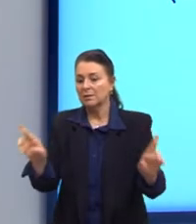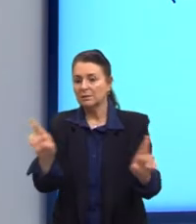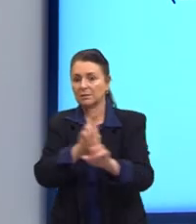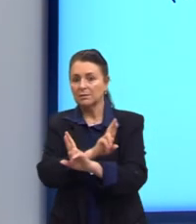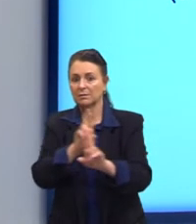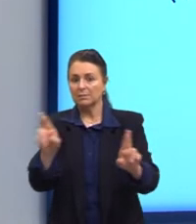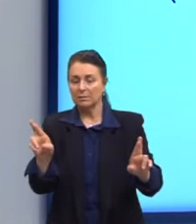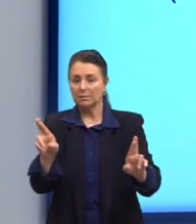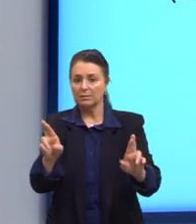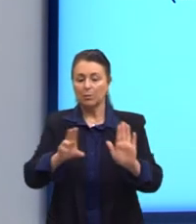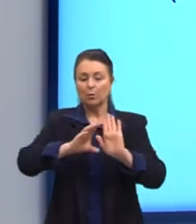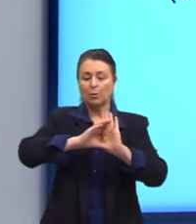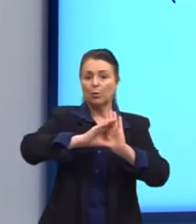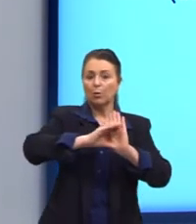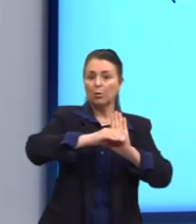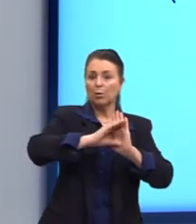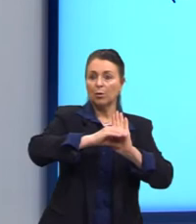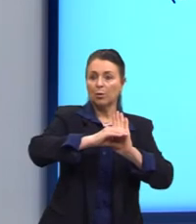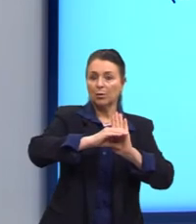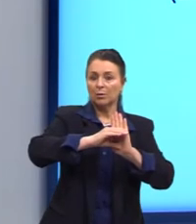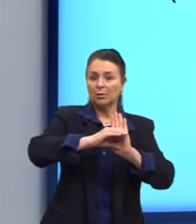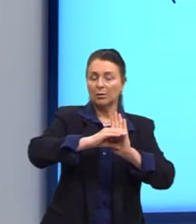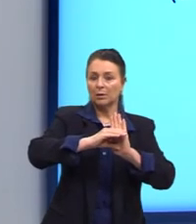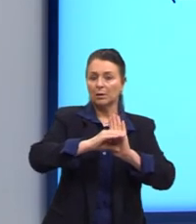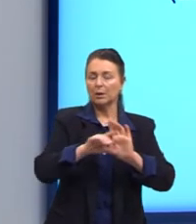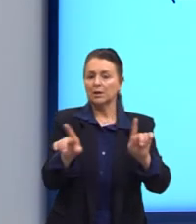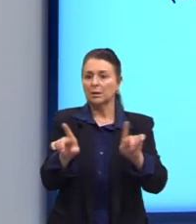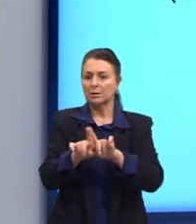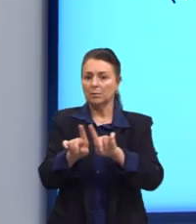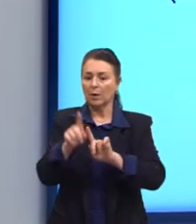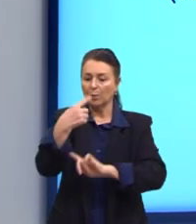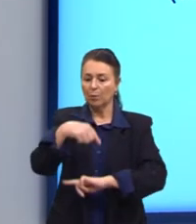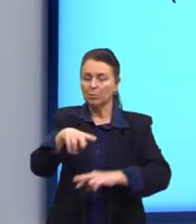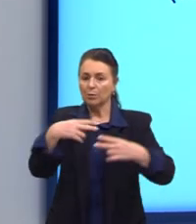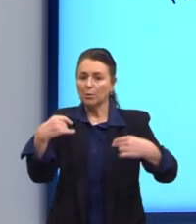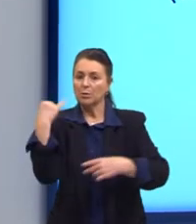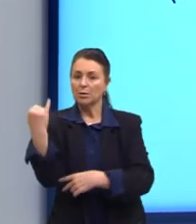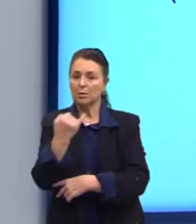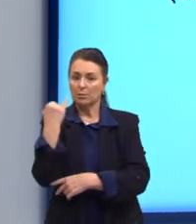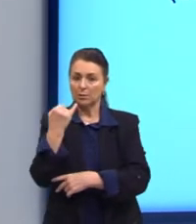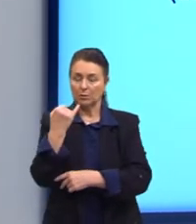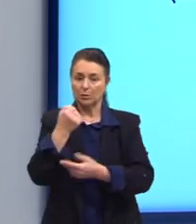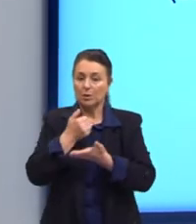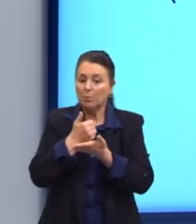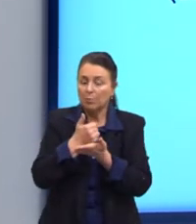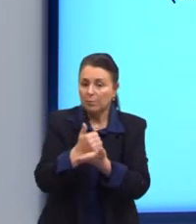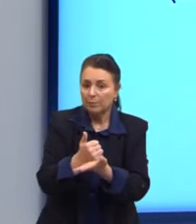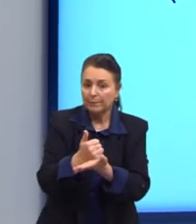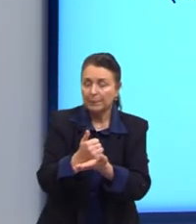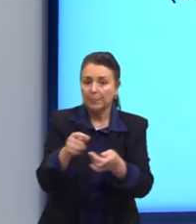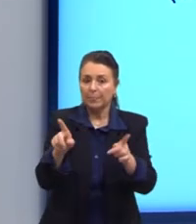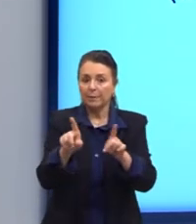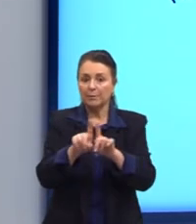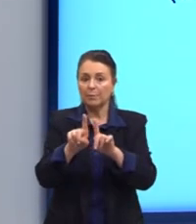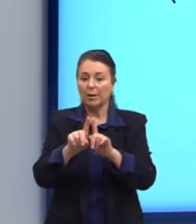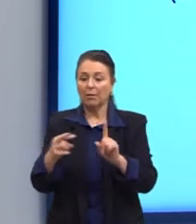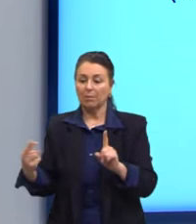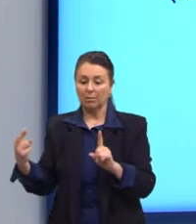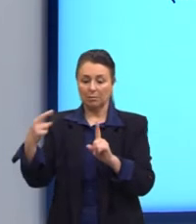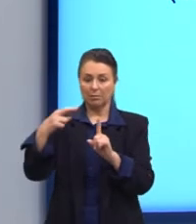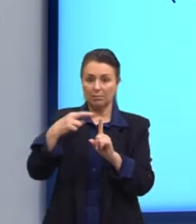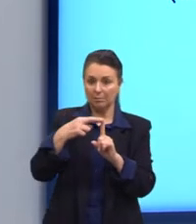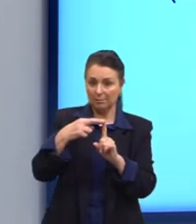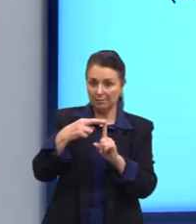de conceito né E aí também outra coisa que eu posso me apoiar é na referência